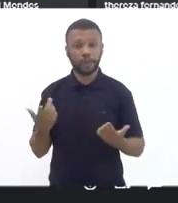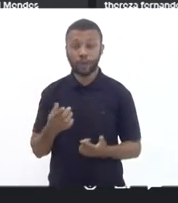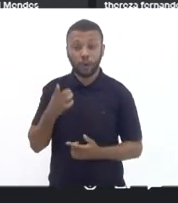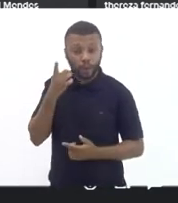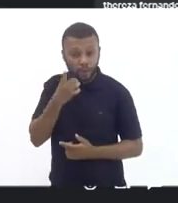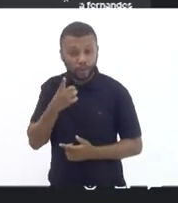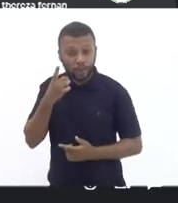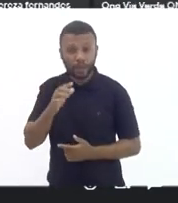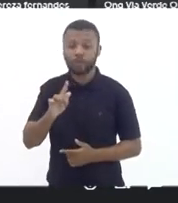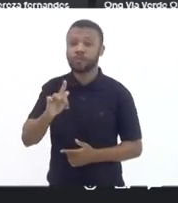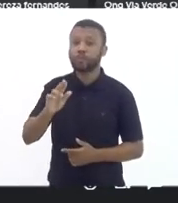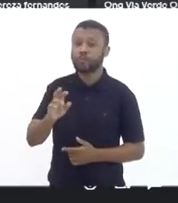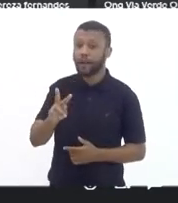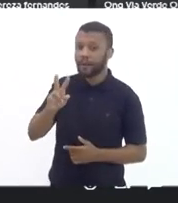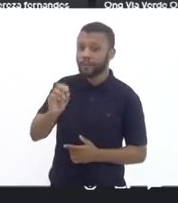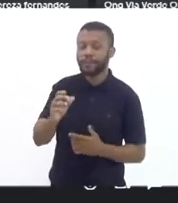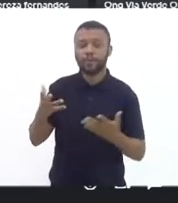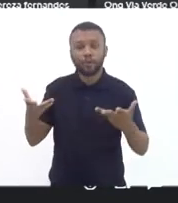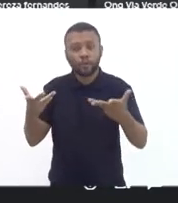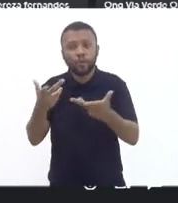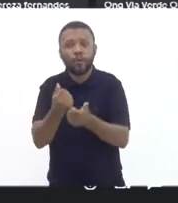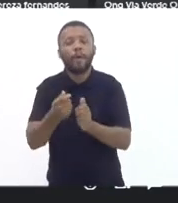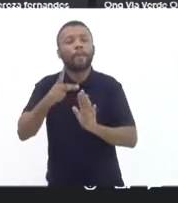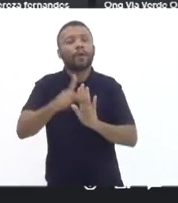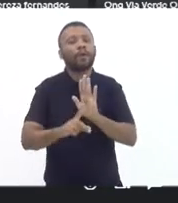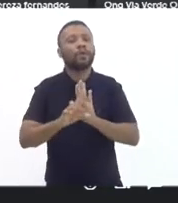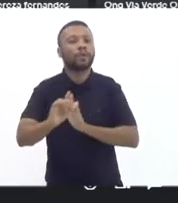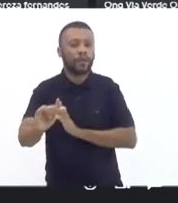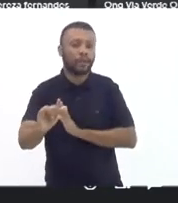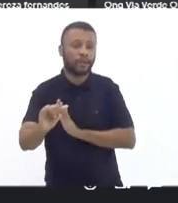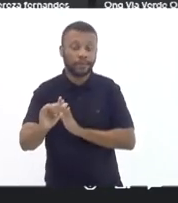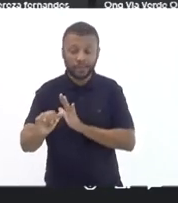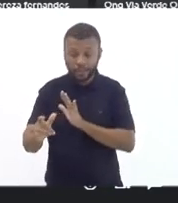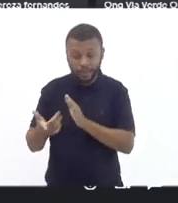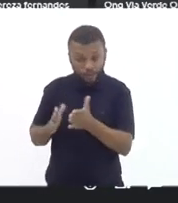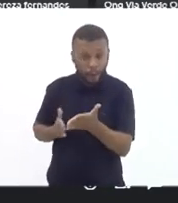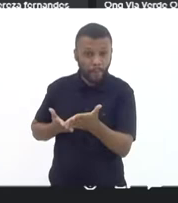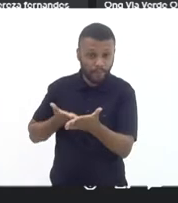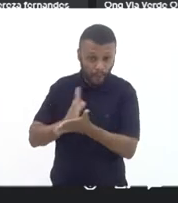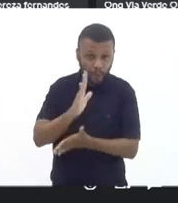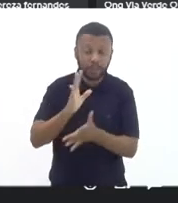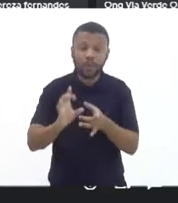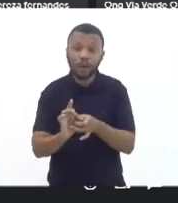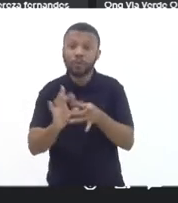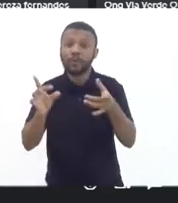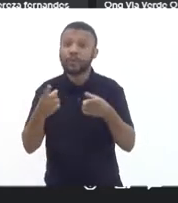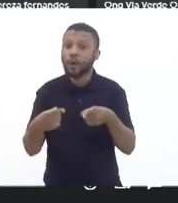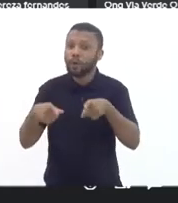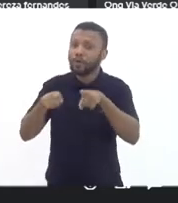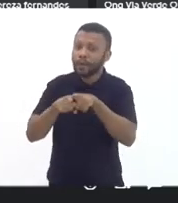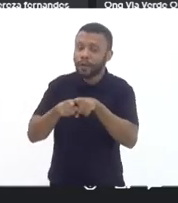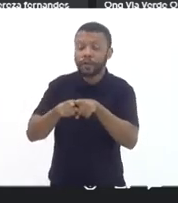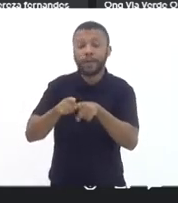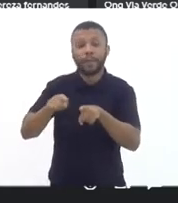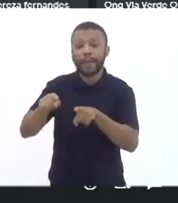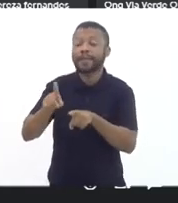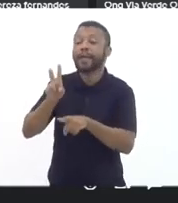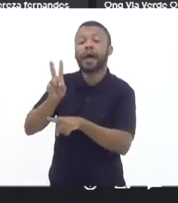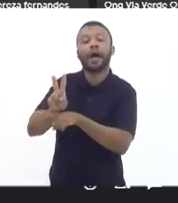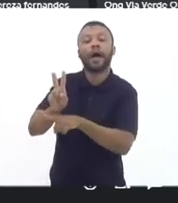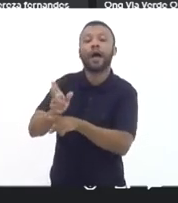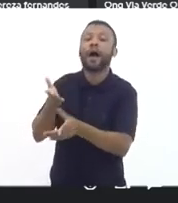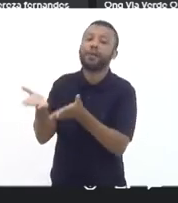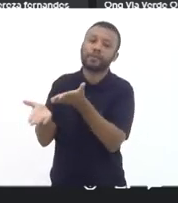um brilhante projeto de lei que virou lei, que autoriza os convênios para esse tipo de atendimento. Ora,